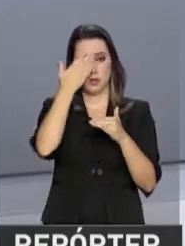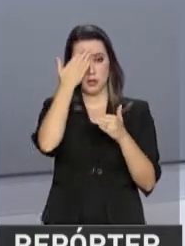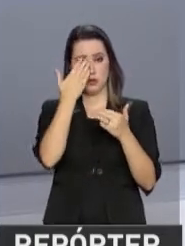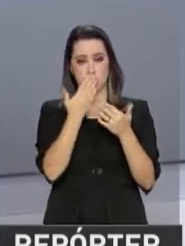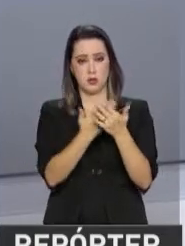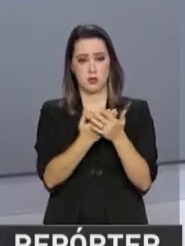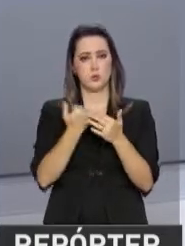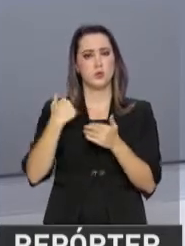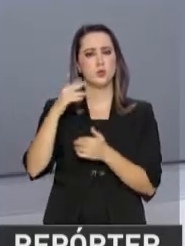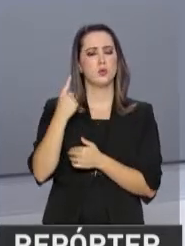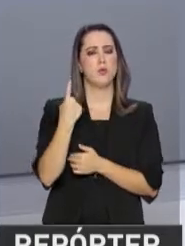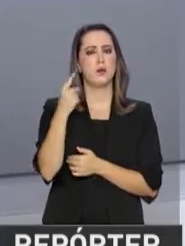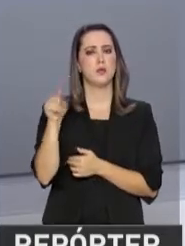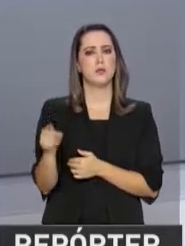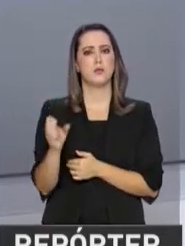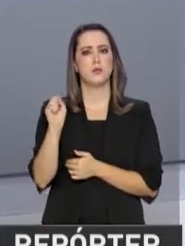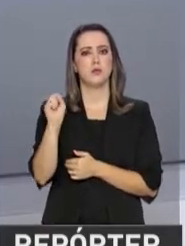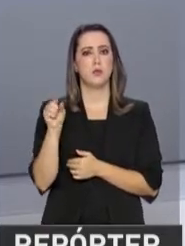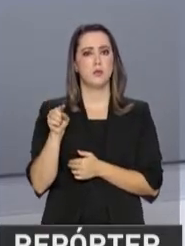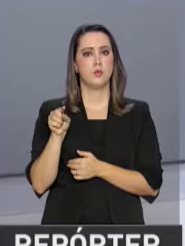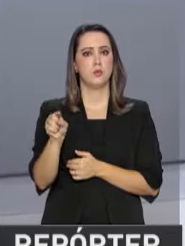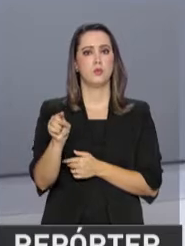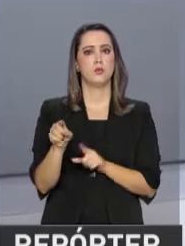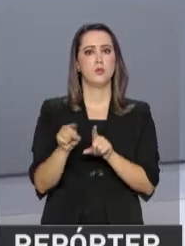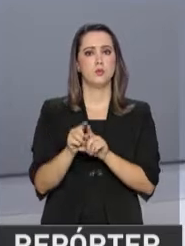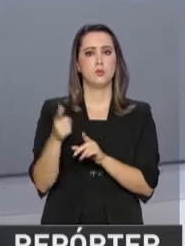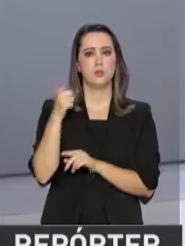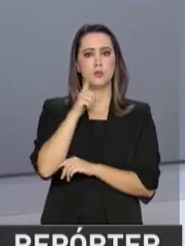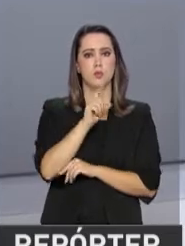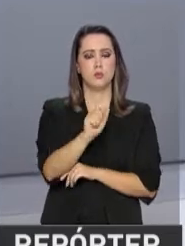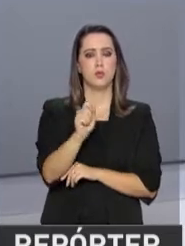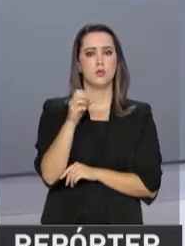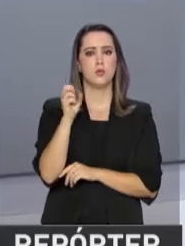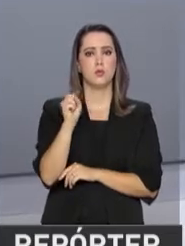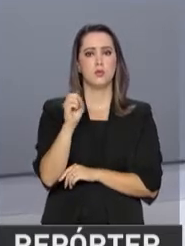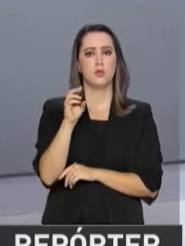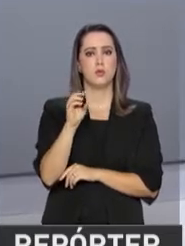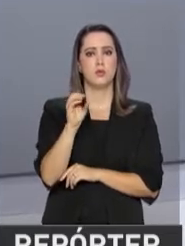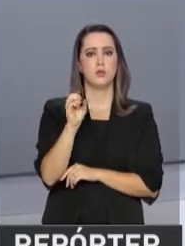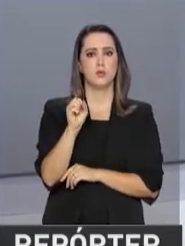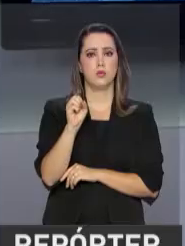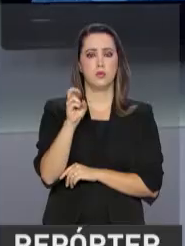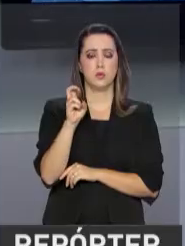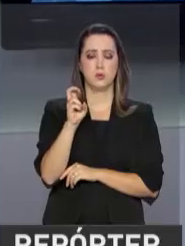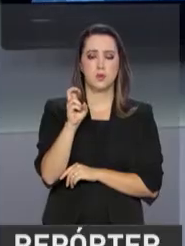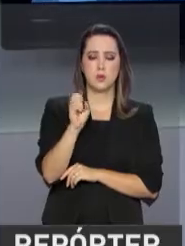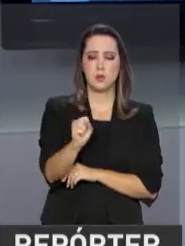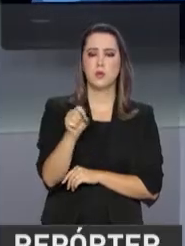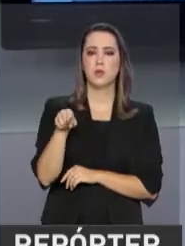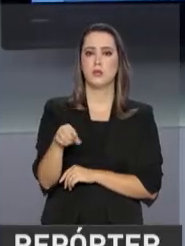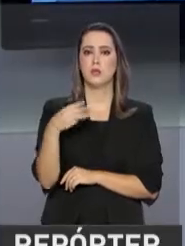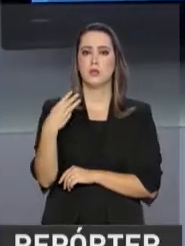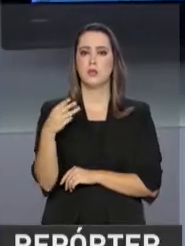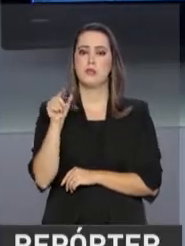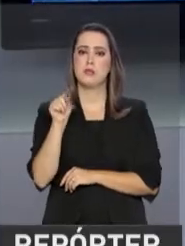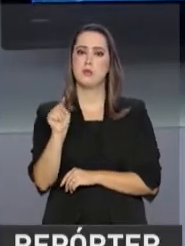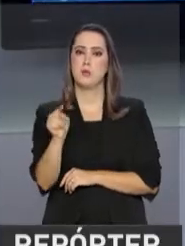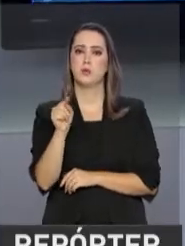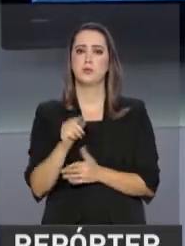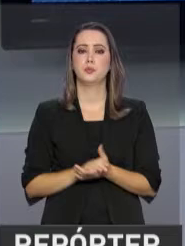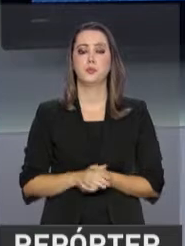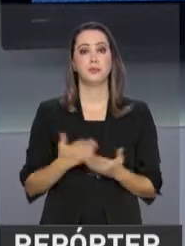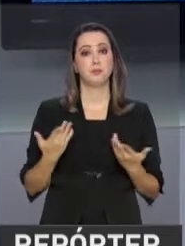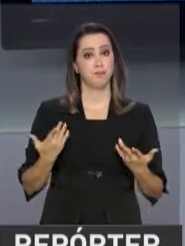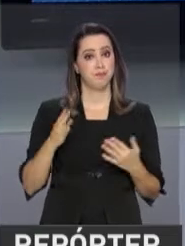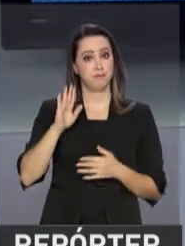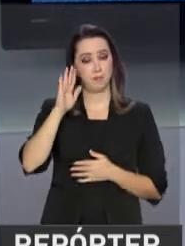empresários cresceu 1,8 ponto e atingiu 58,3 pontos a principal homenagem à cultura